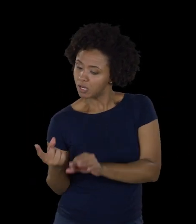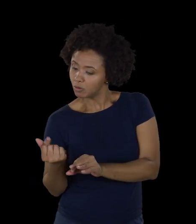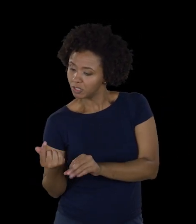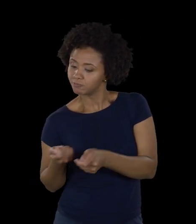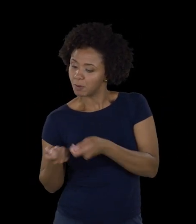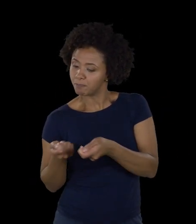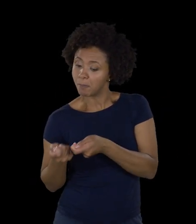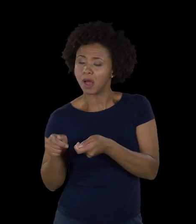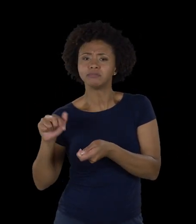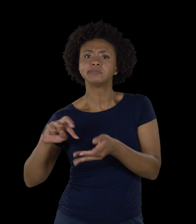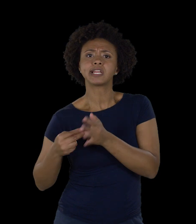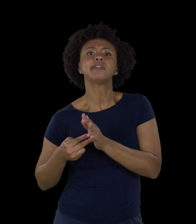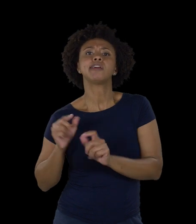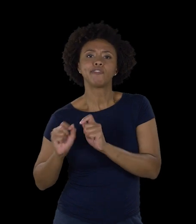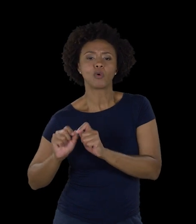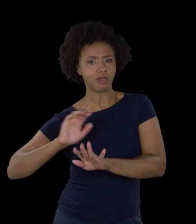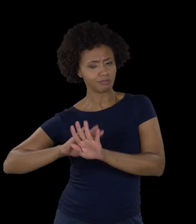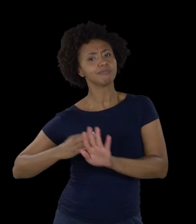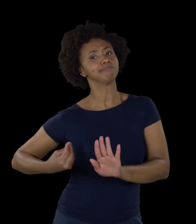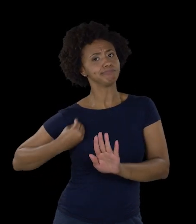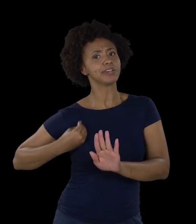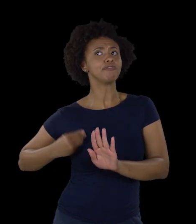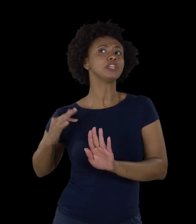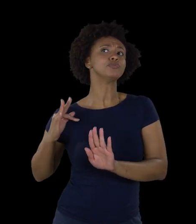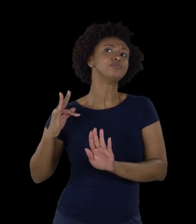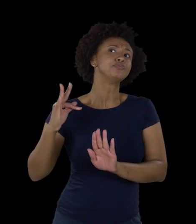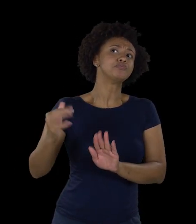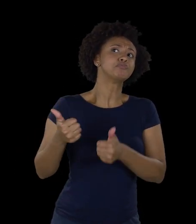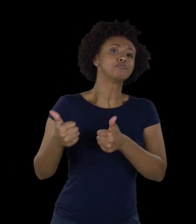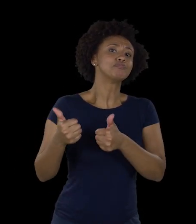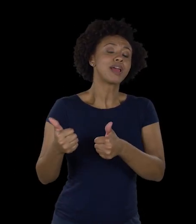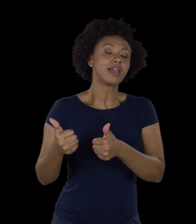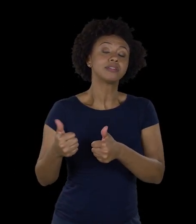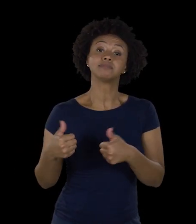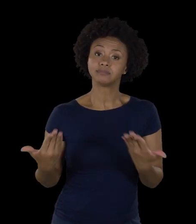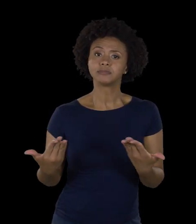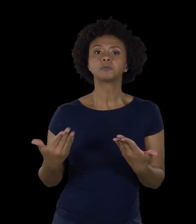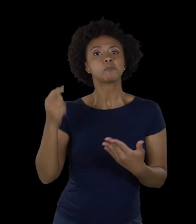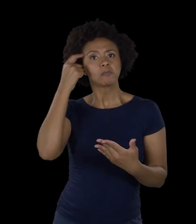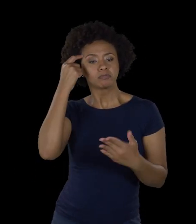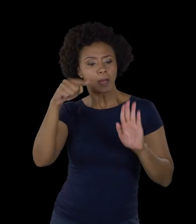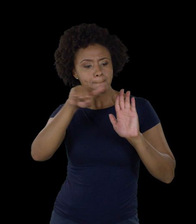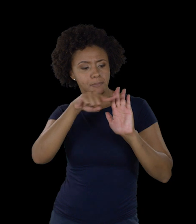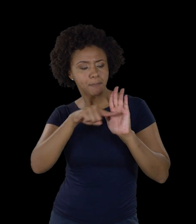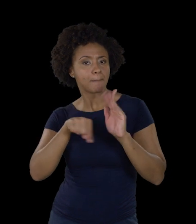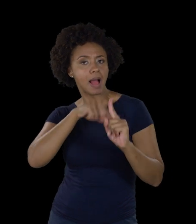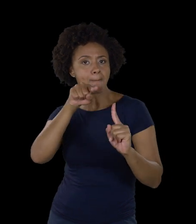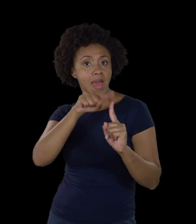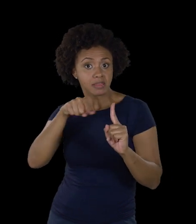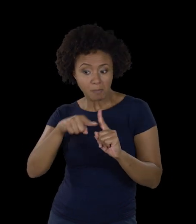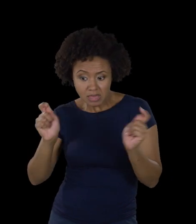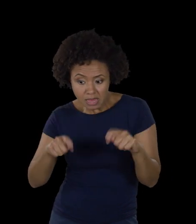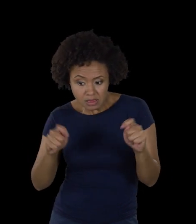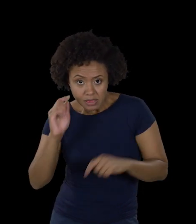planejamento da própria vida, do seu bem-estar, definindo metas e traçando planos factíveis. Vale frisar, vai